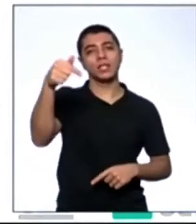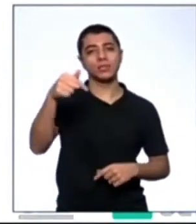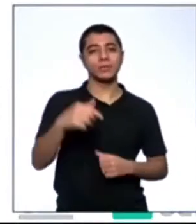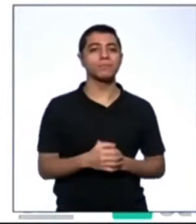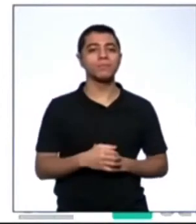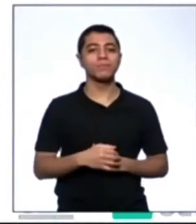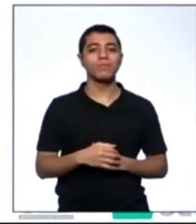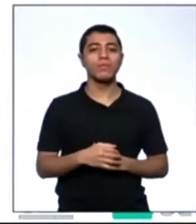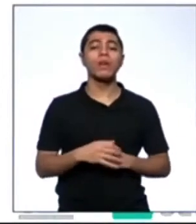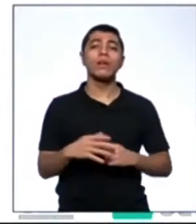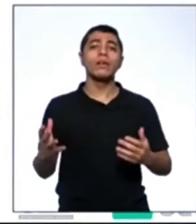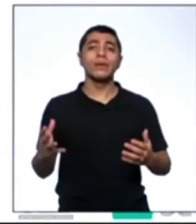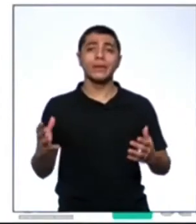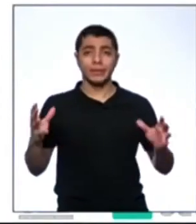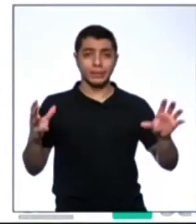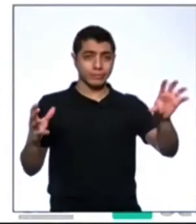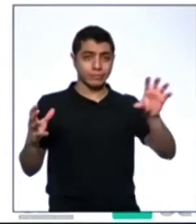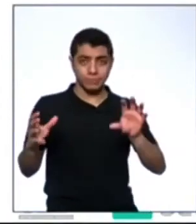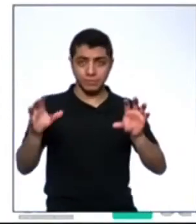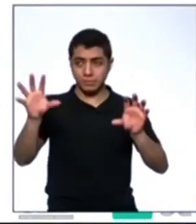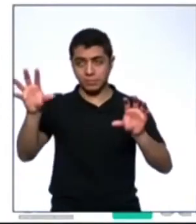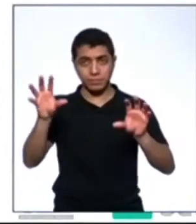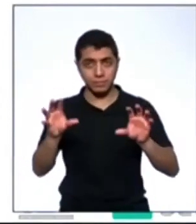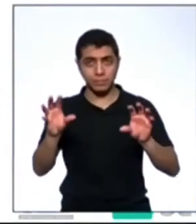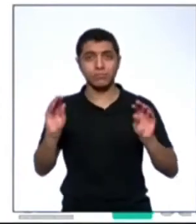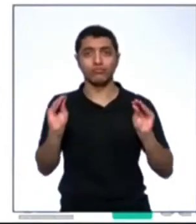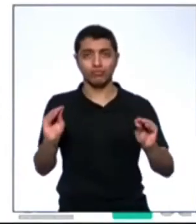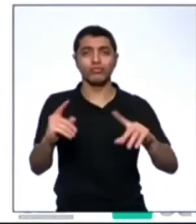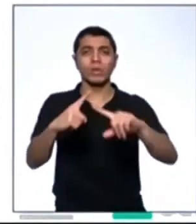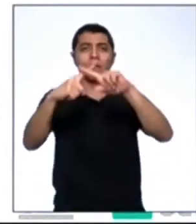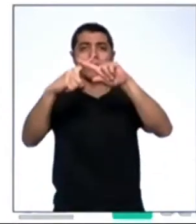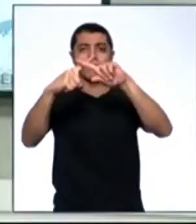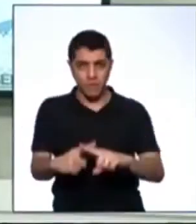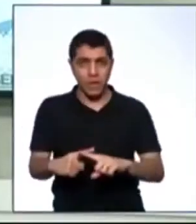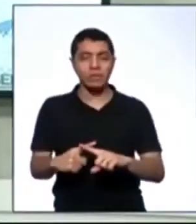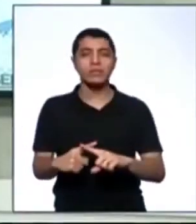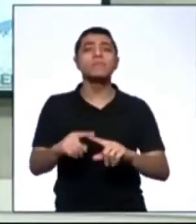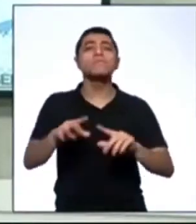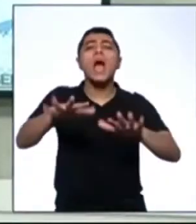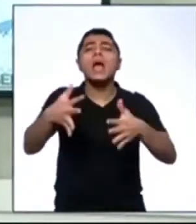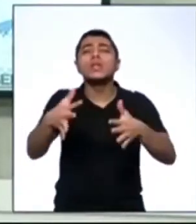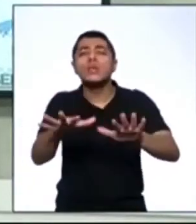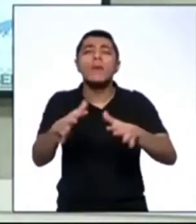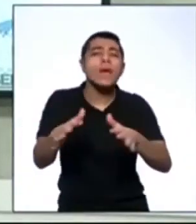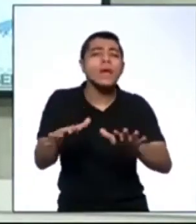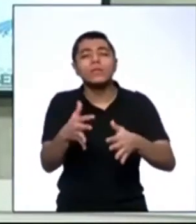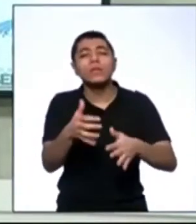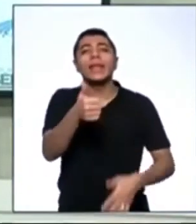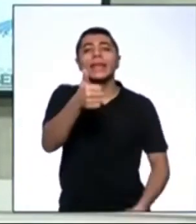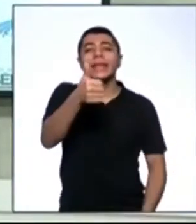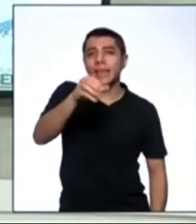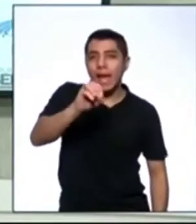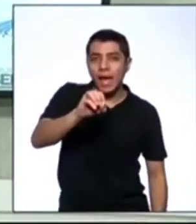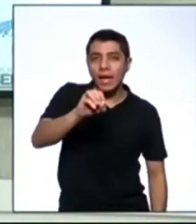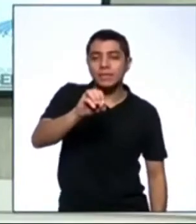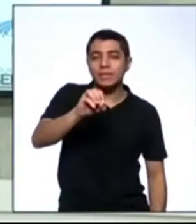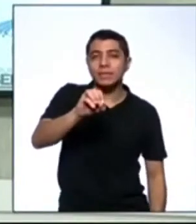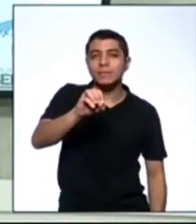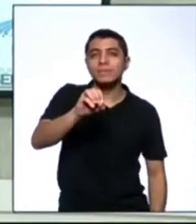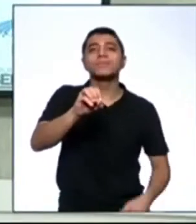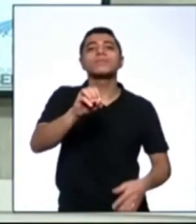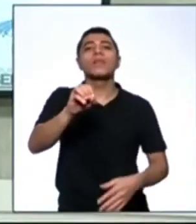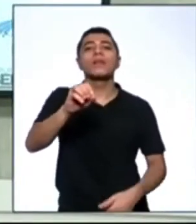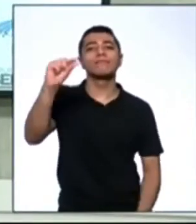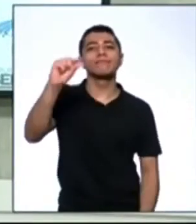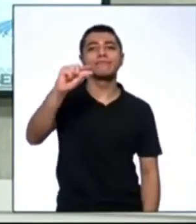arredondar, aproximar para 10 elevado a 16 metros. Vem comigo, ó. 10 elevado a 16 metros, você fala assim,